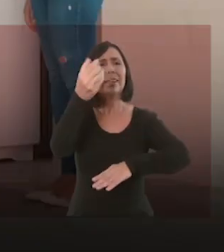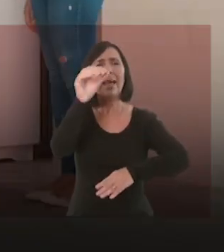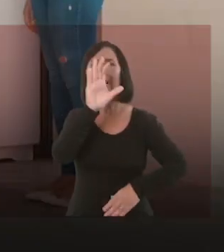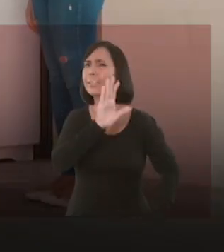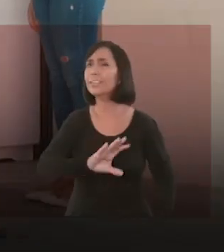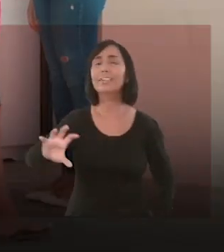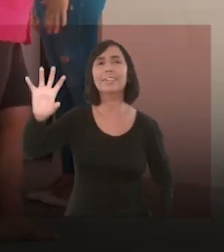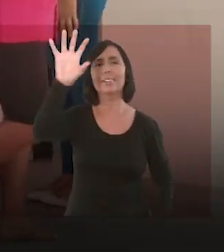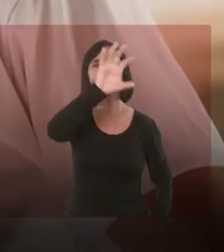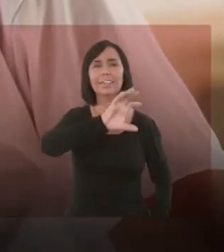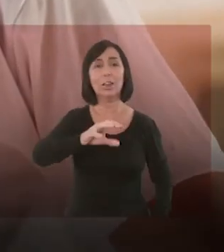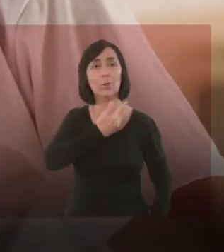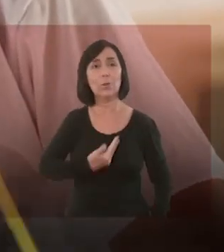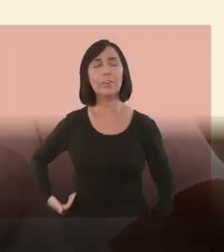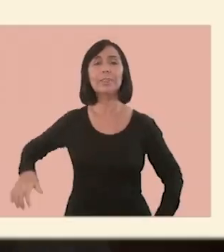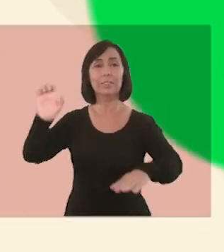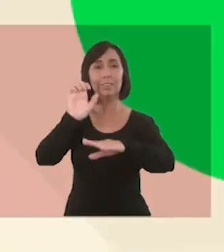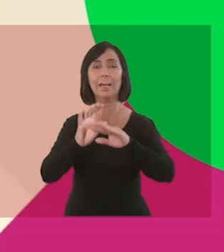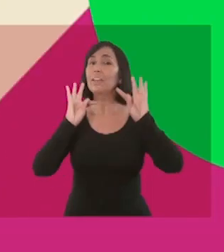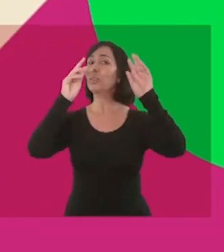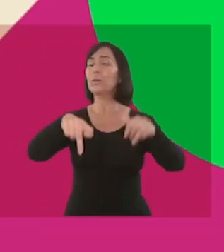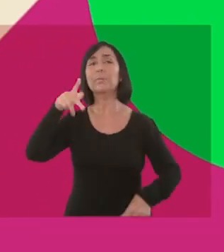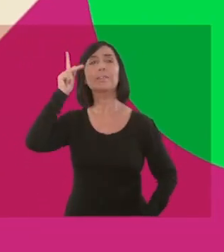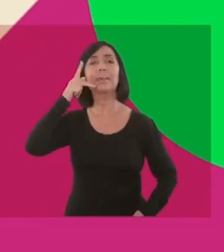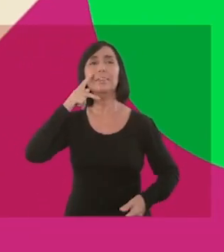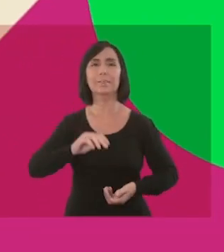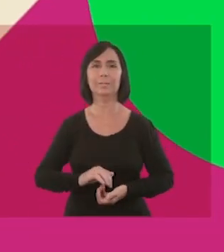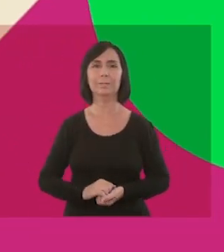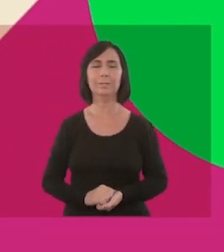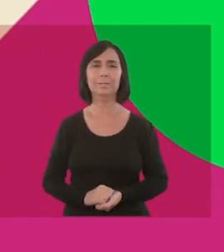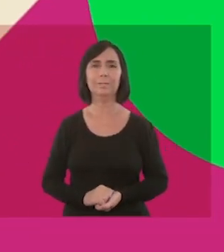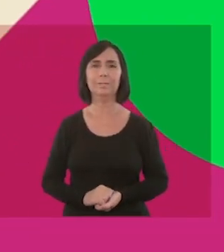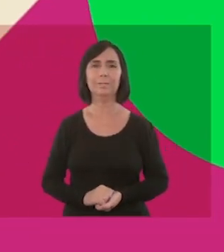em Monteiro. Já são 10 em todo o estado. Governo do Estado. Somos todos Paraíba.